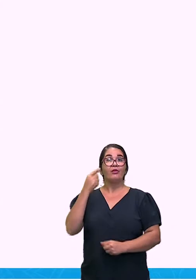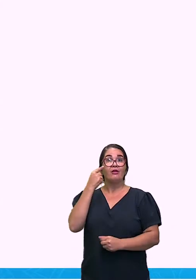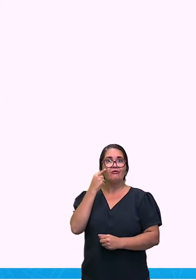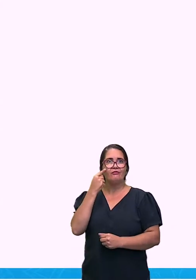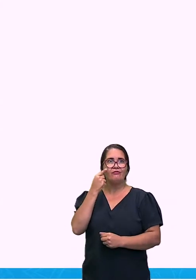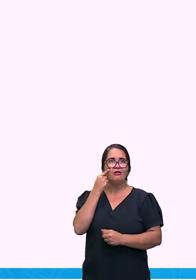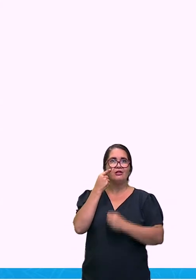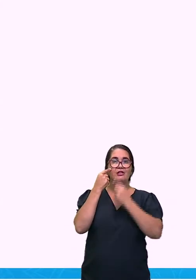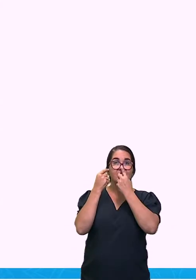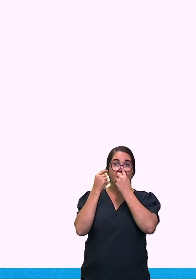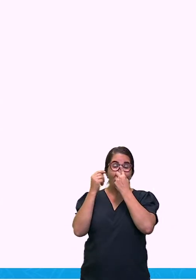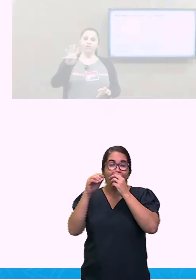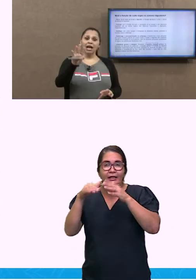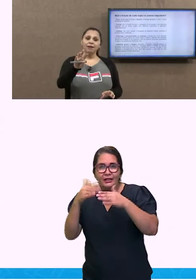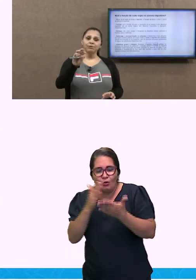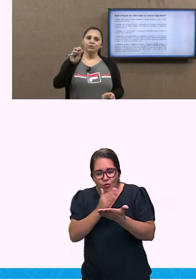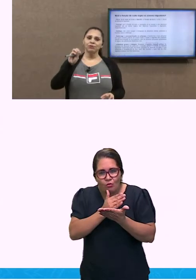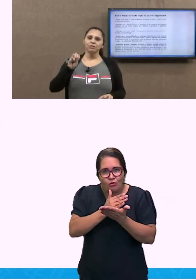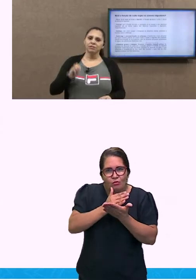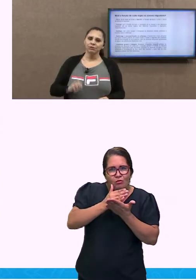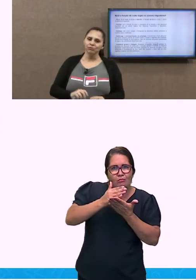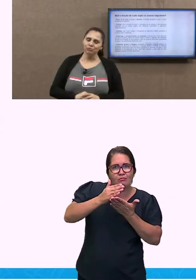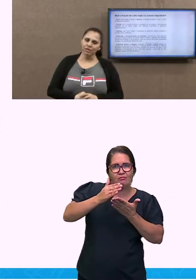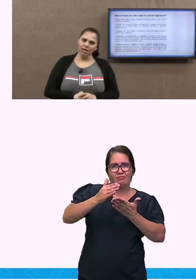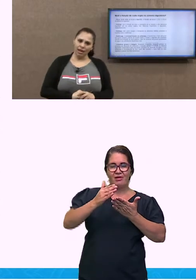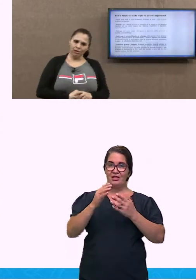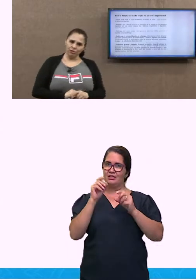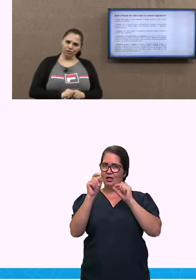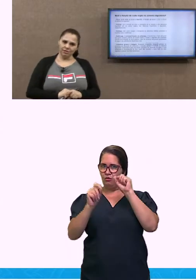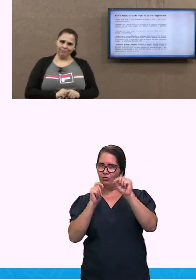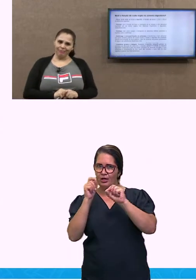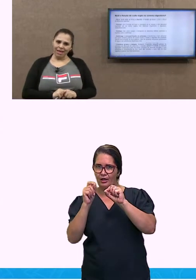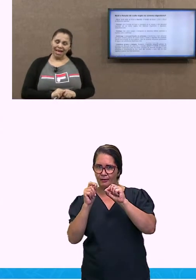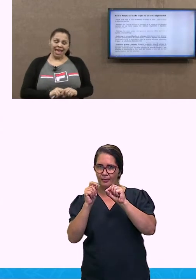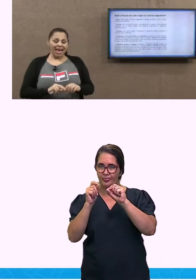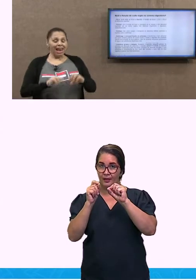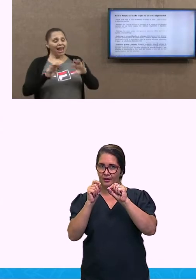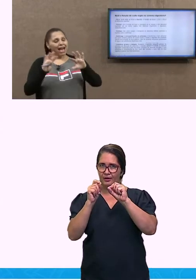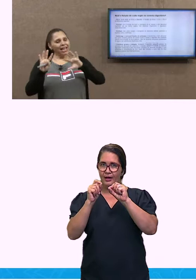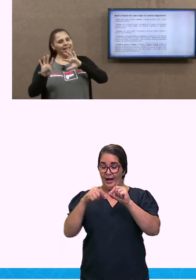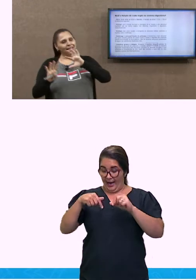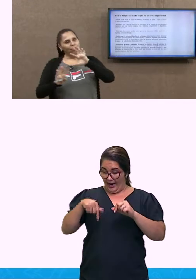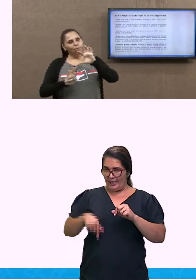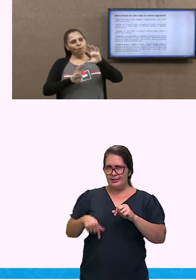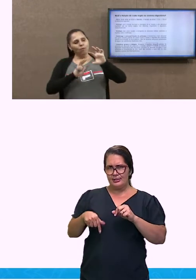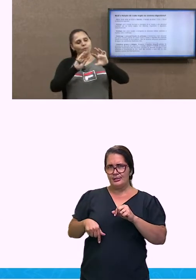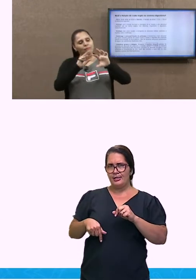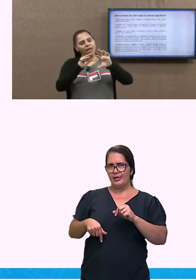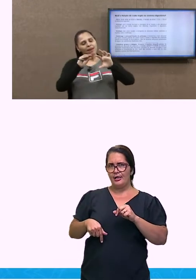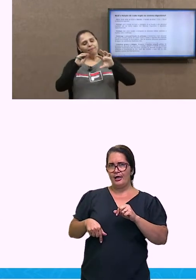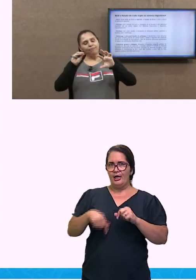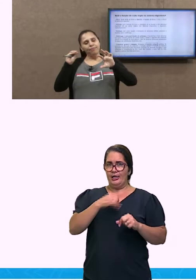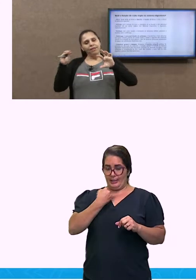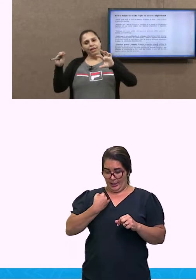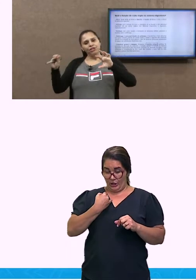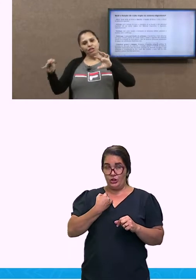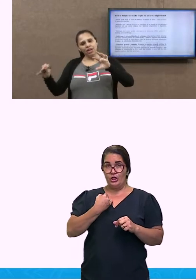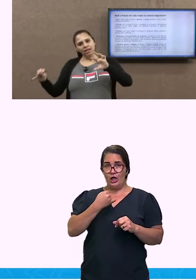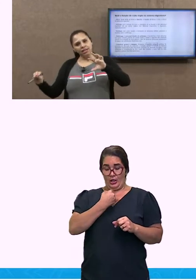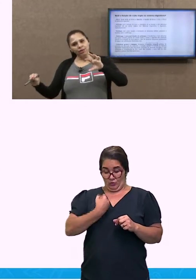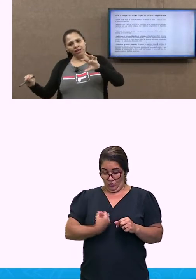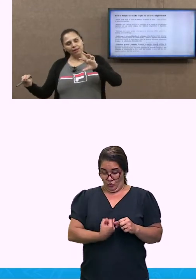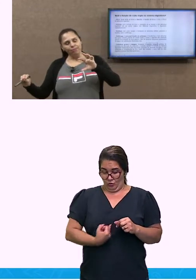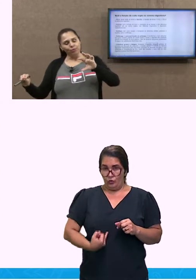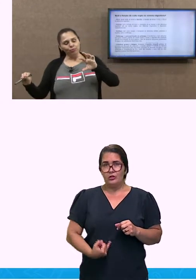ele começa um processo de absorção dos nutrientes. Aí, ele